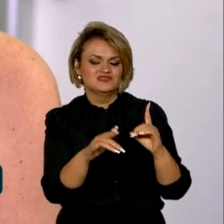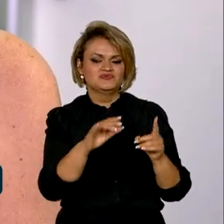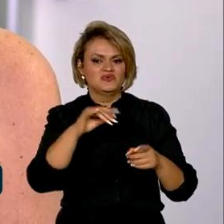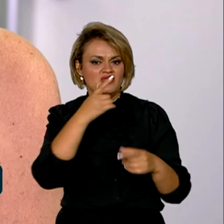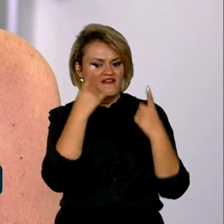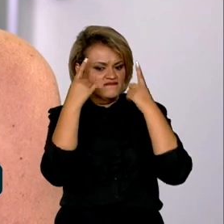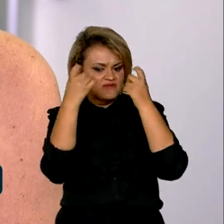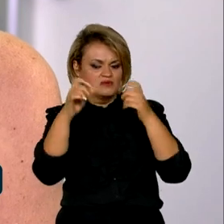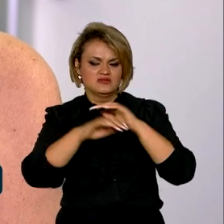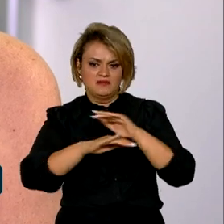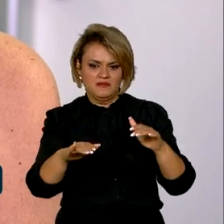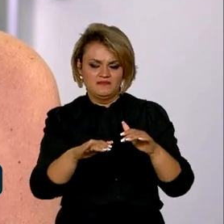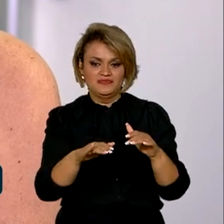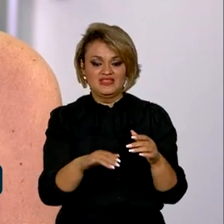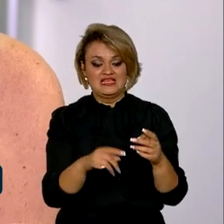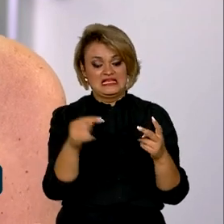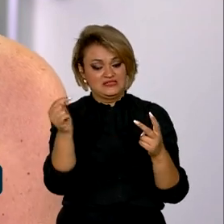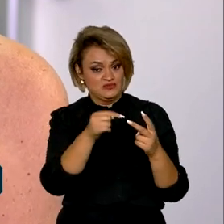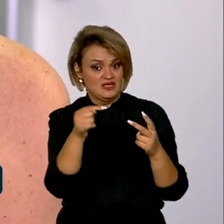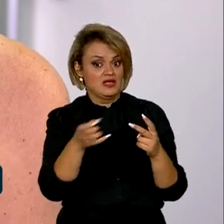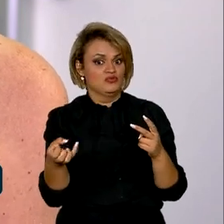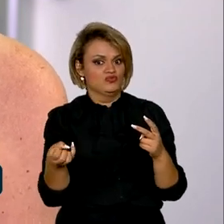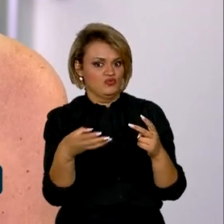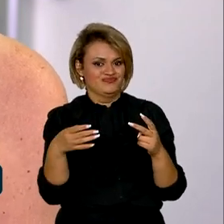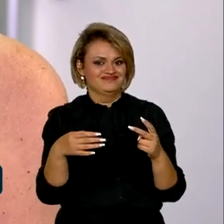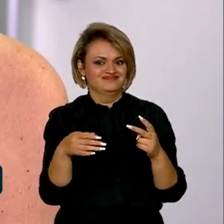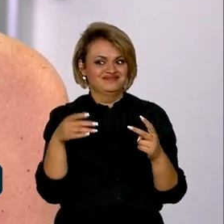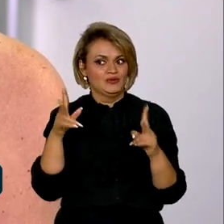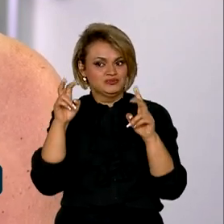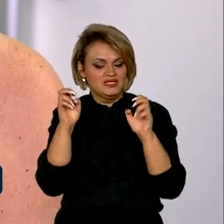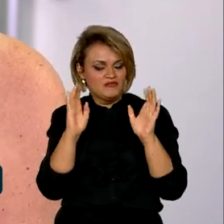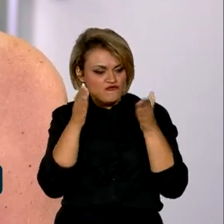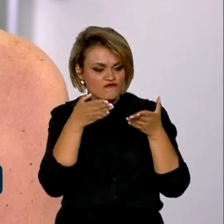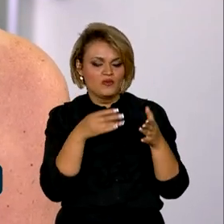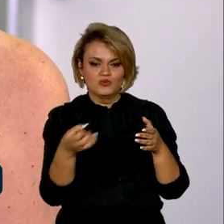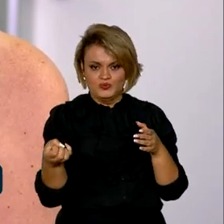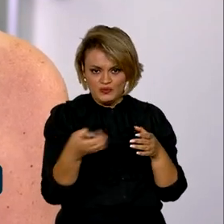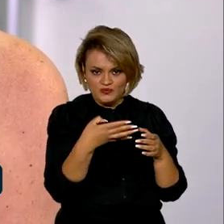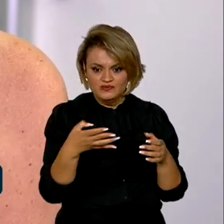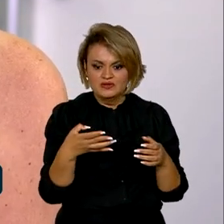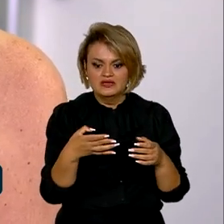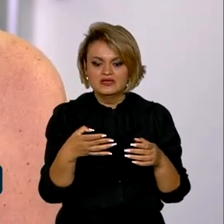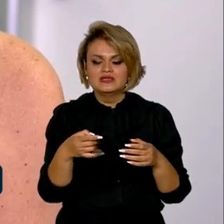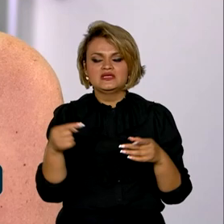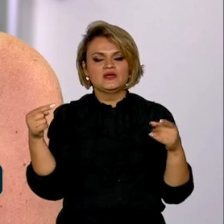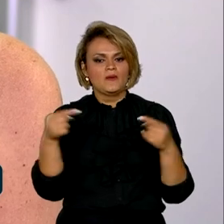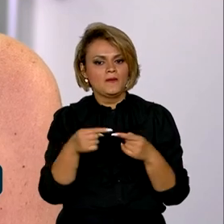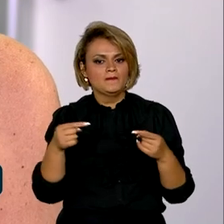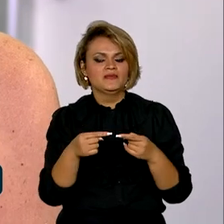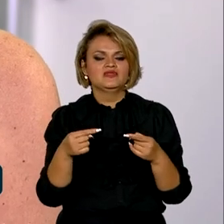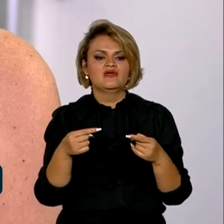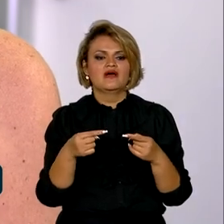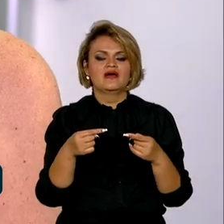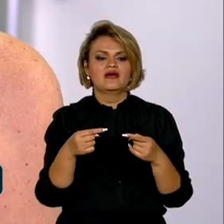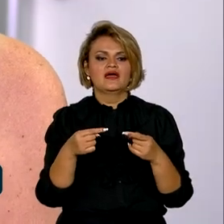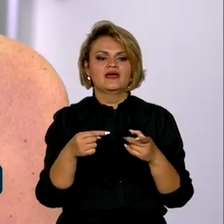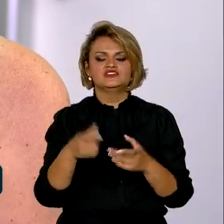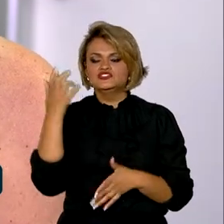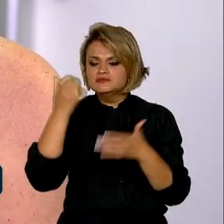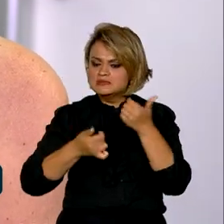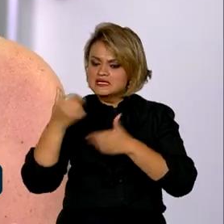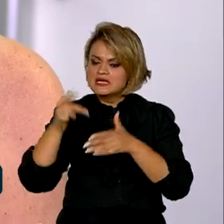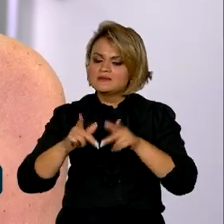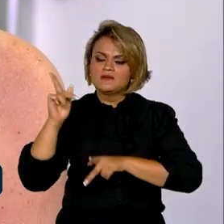violência. Essa também é outra inovação do novo plano, que envolve a gente explicar